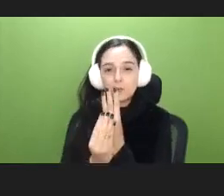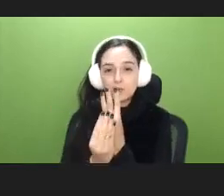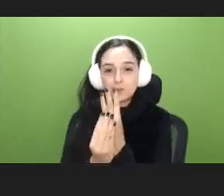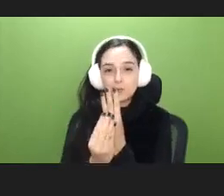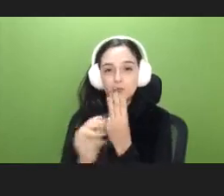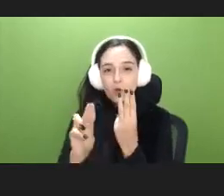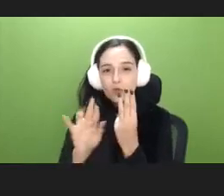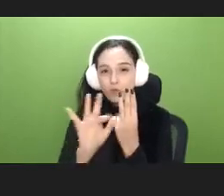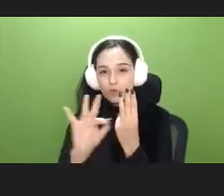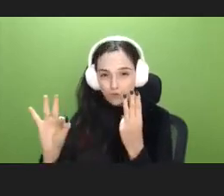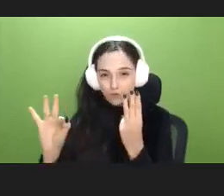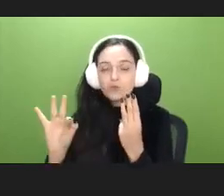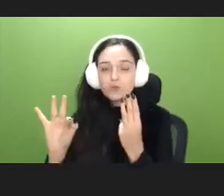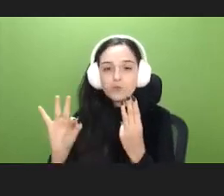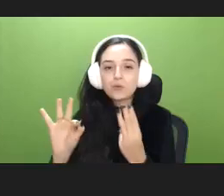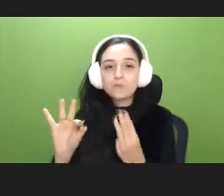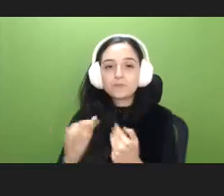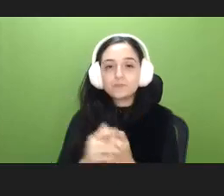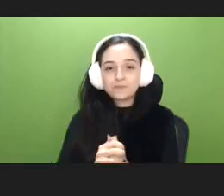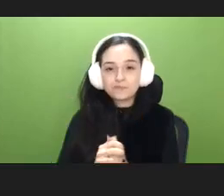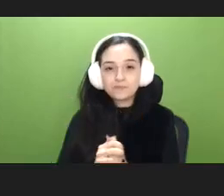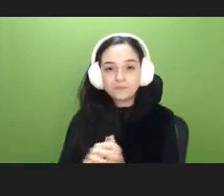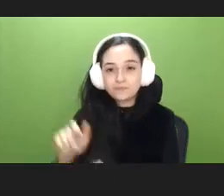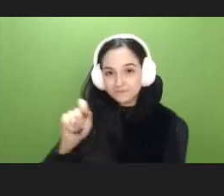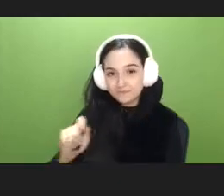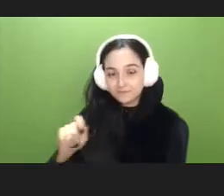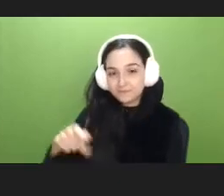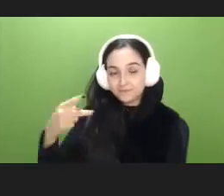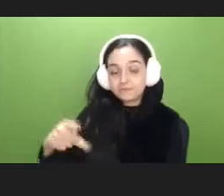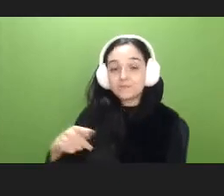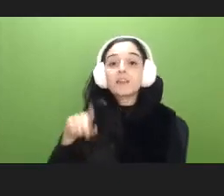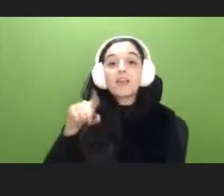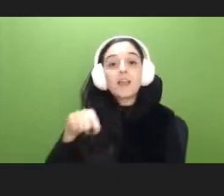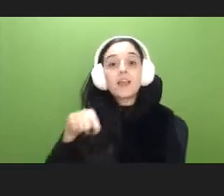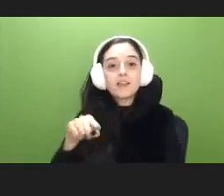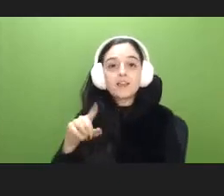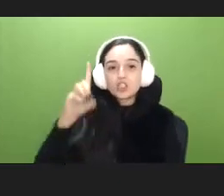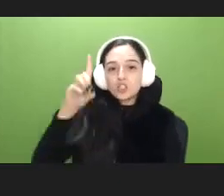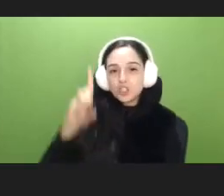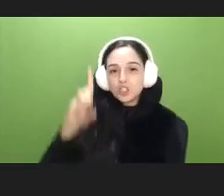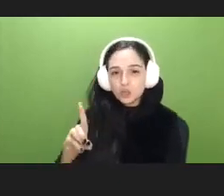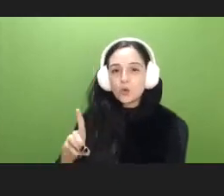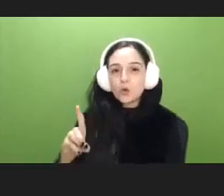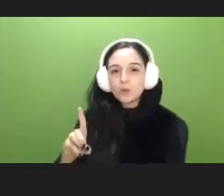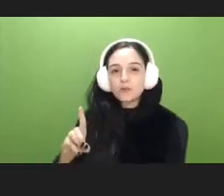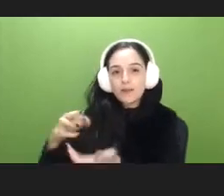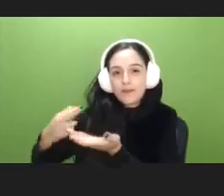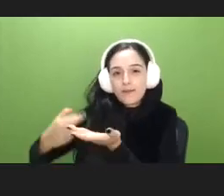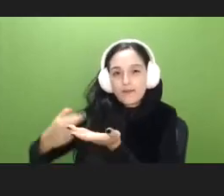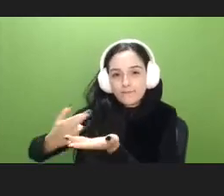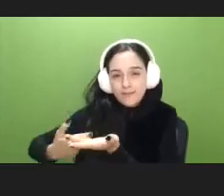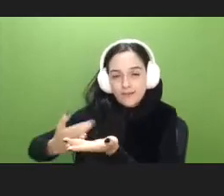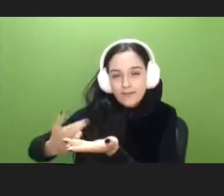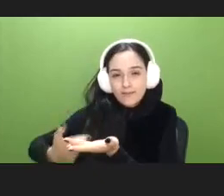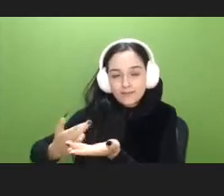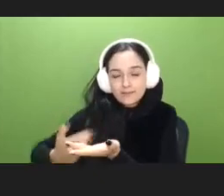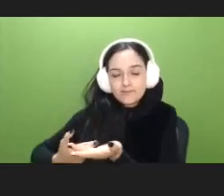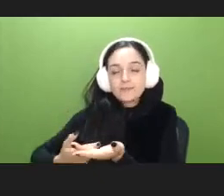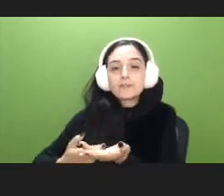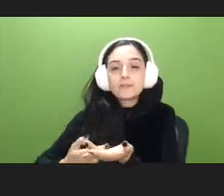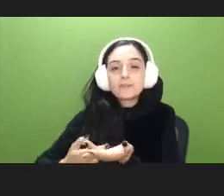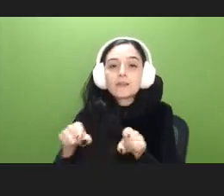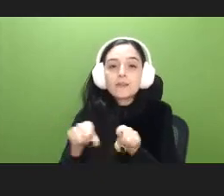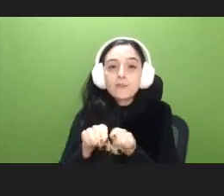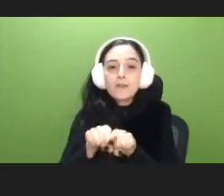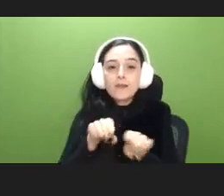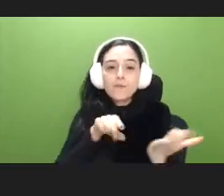em chefe International Journal of Cardiovascular Sciences, possui graduação em Medicina pela Universidade